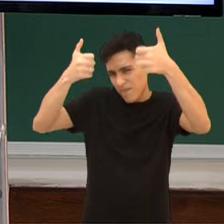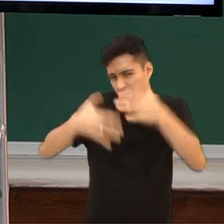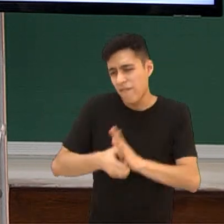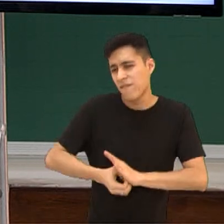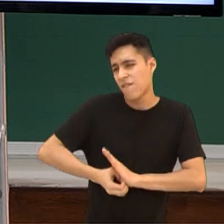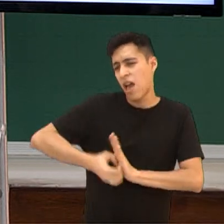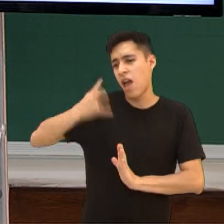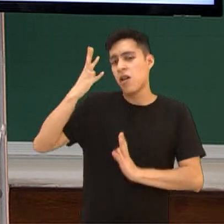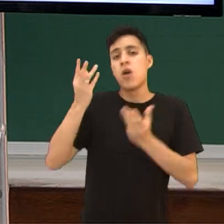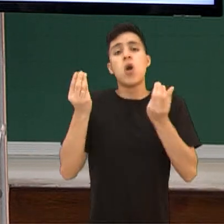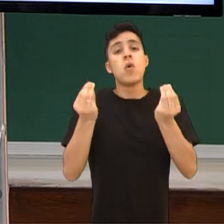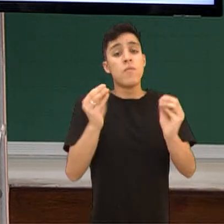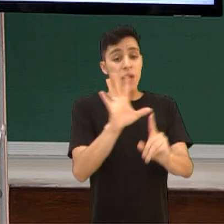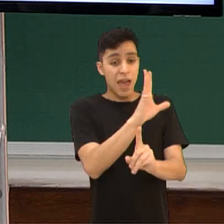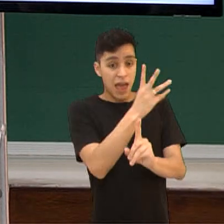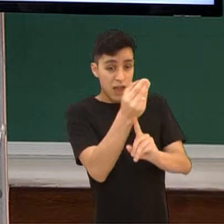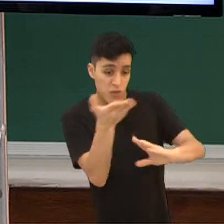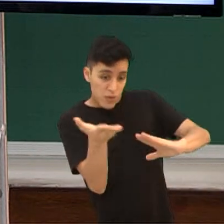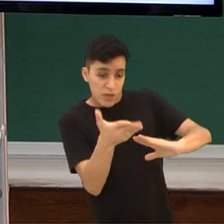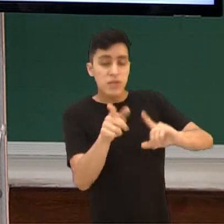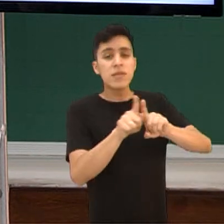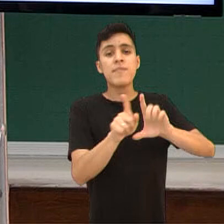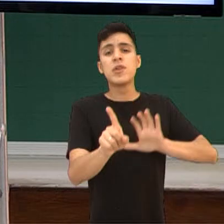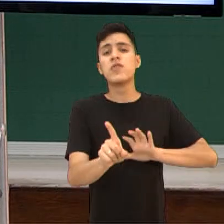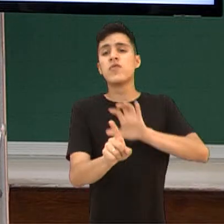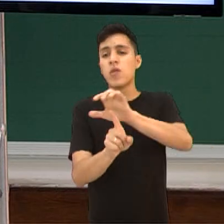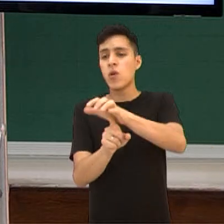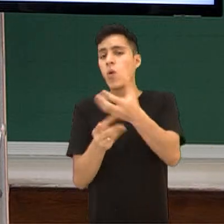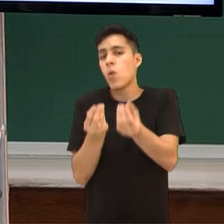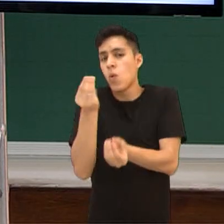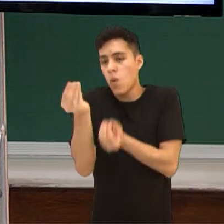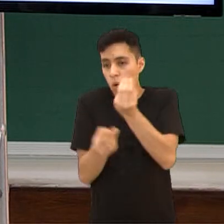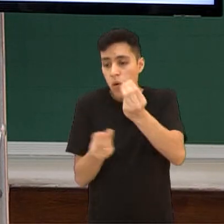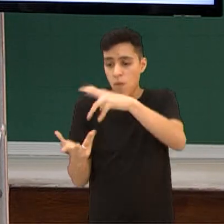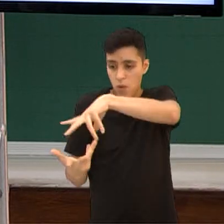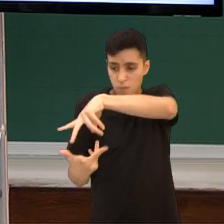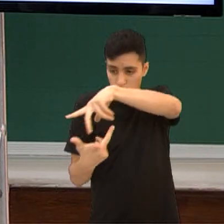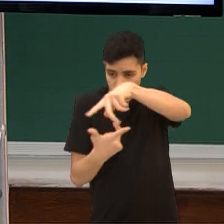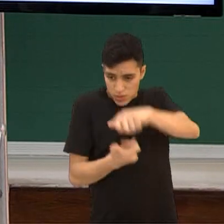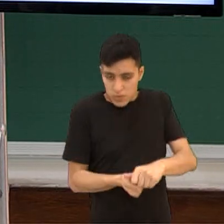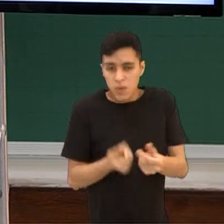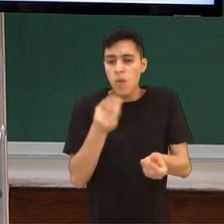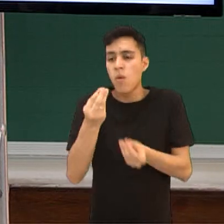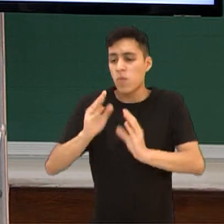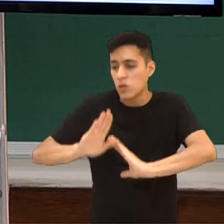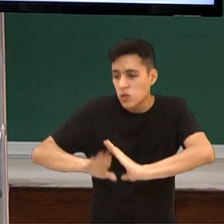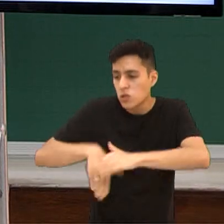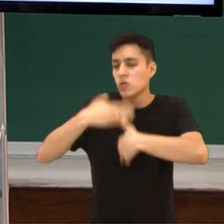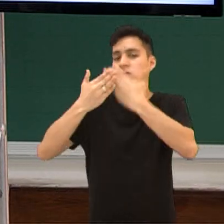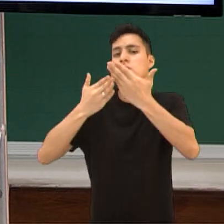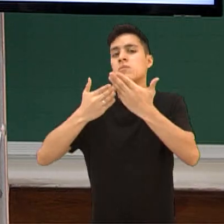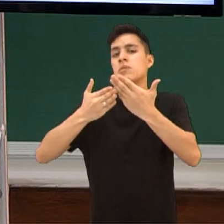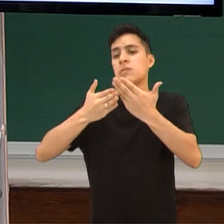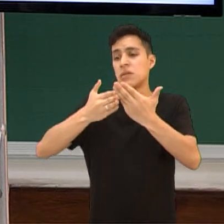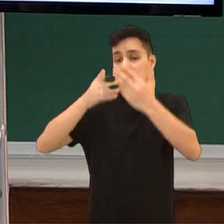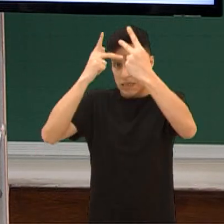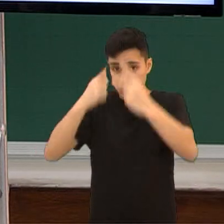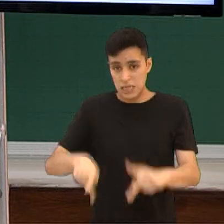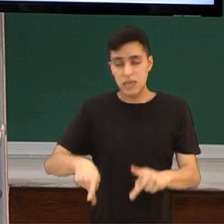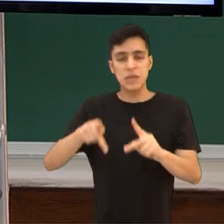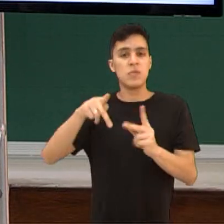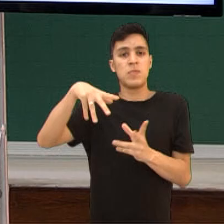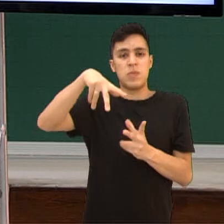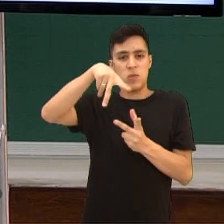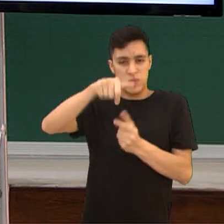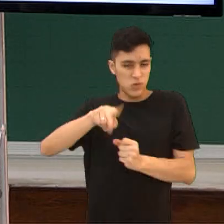contemporânea, e como ela também influencia dentro da humanidade, dentro do desenvolvimento da nossa própria história, né, pessoal? Não